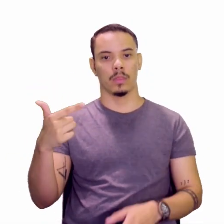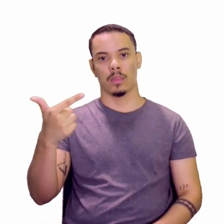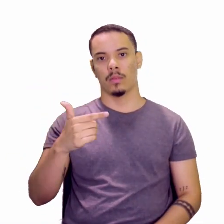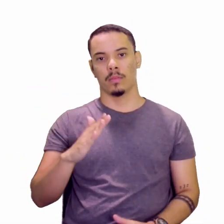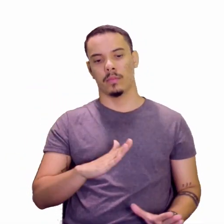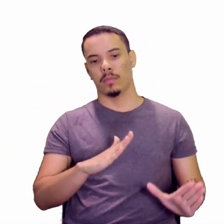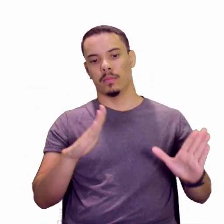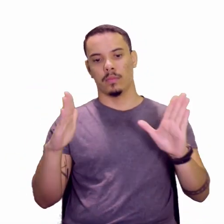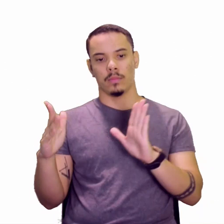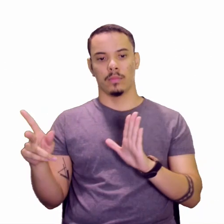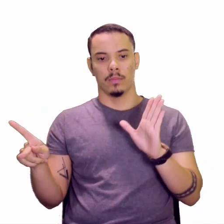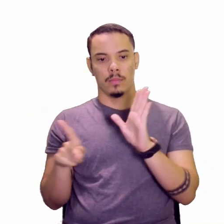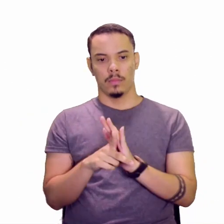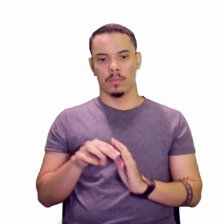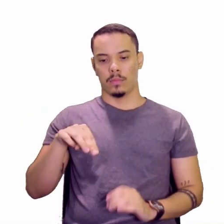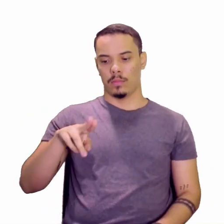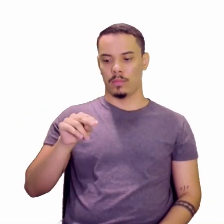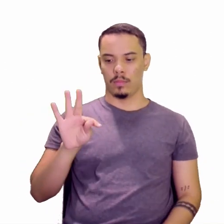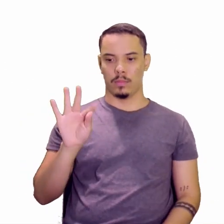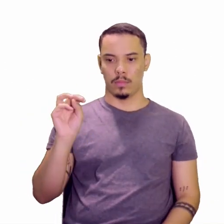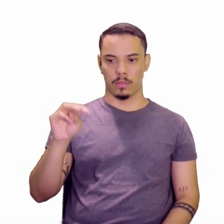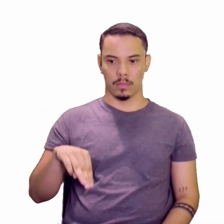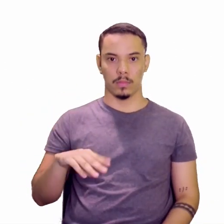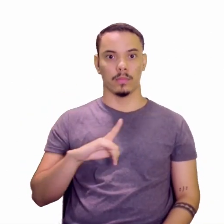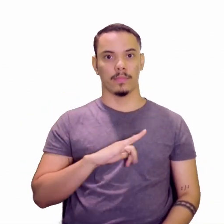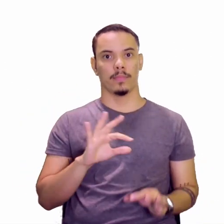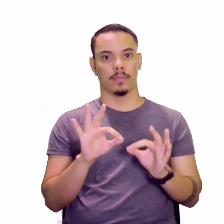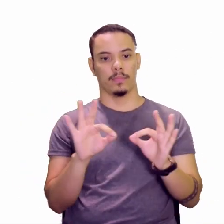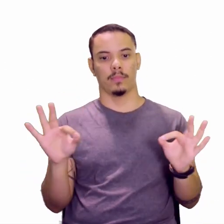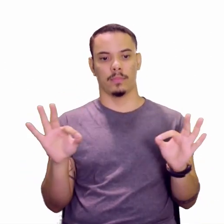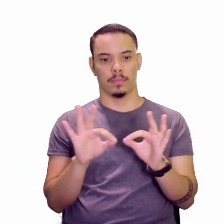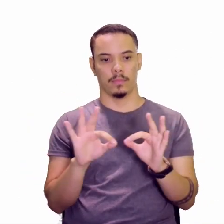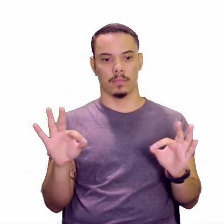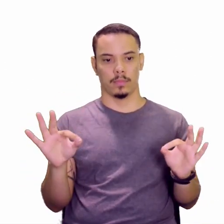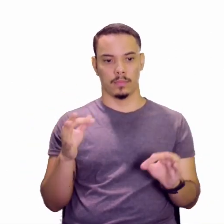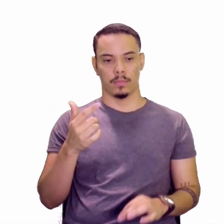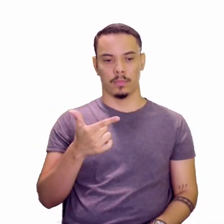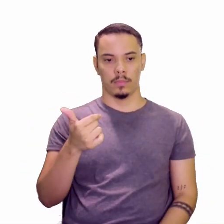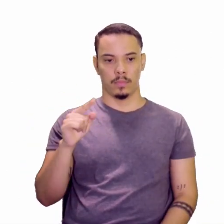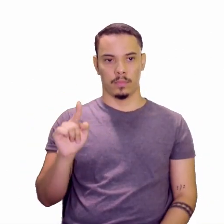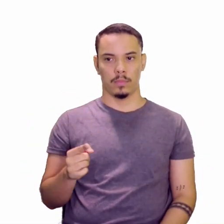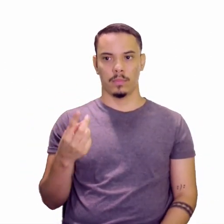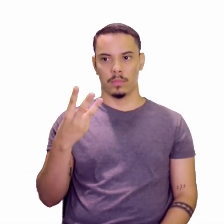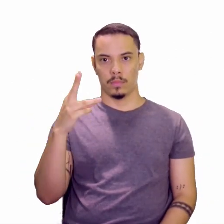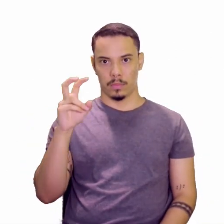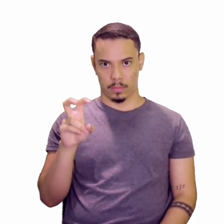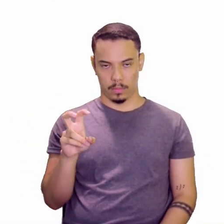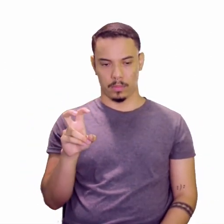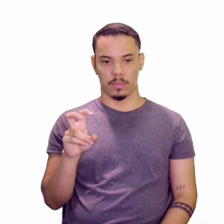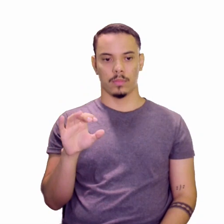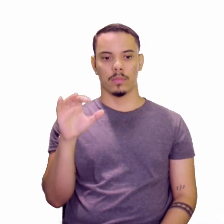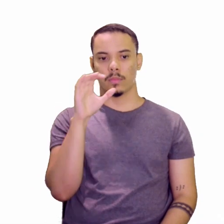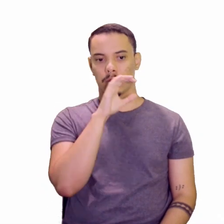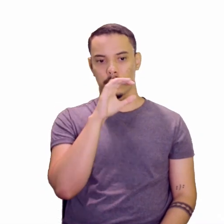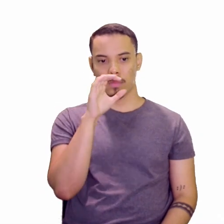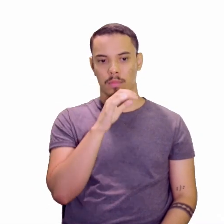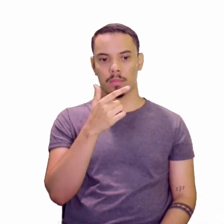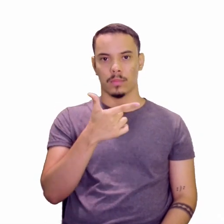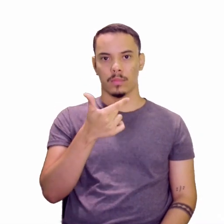parte, Ramal do Muntum. Nós temos uma distância que foi percorrida de 21,35, a velocidade